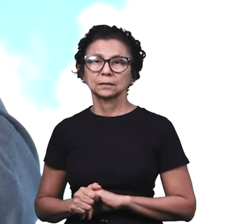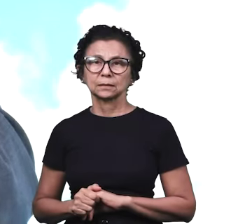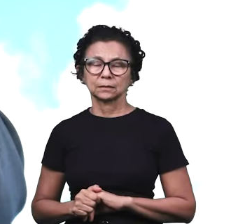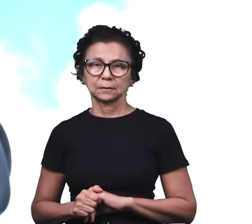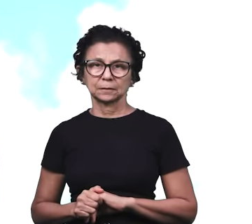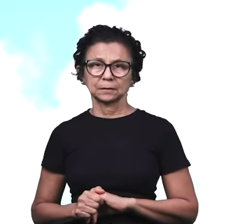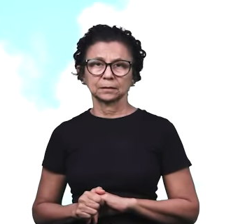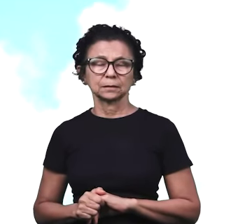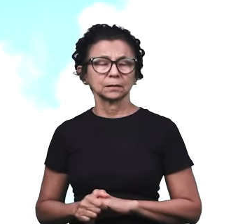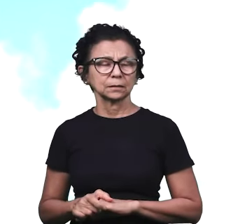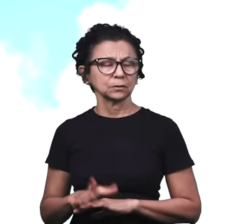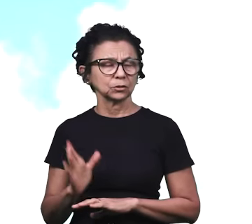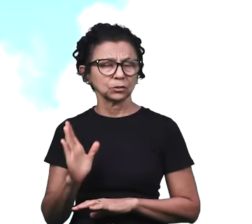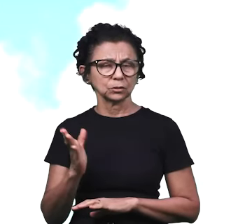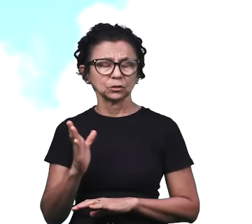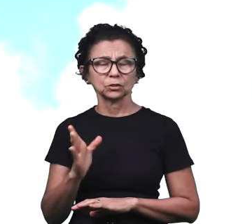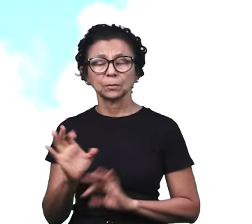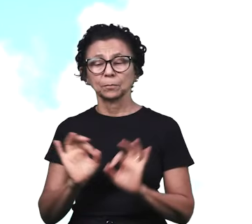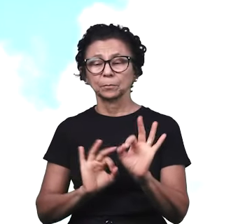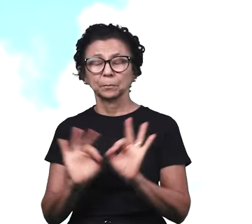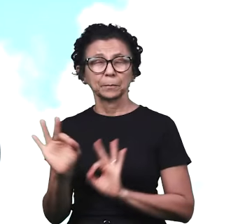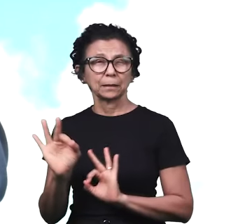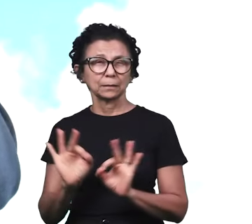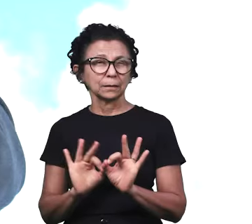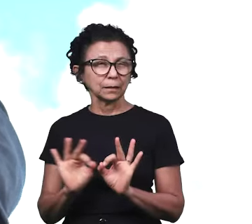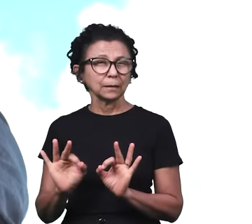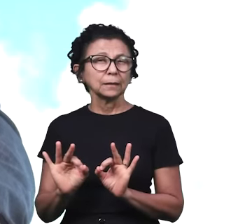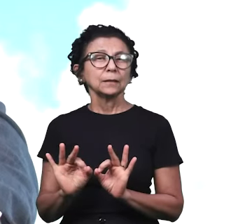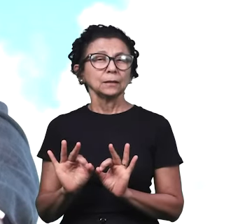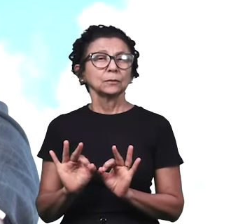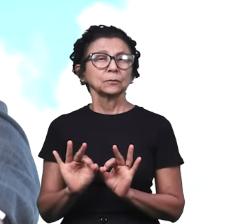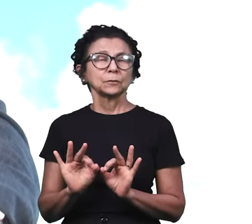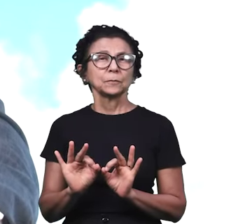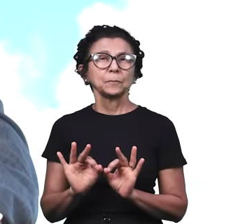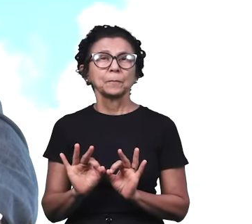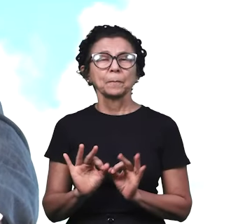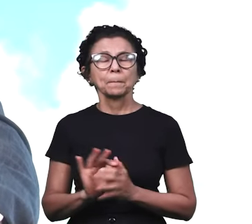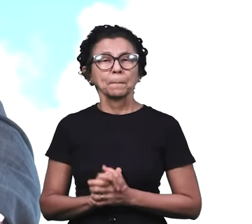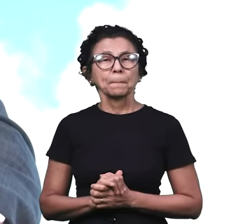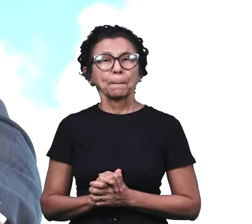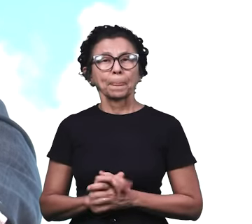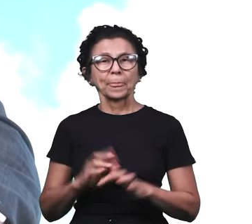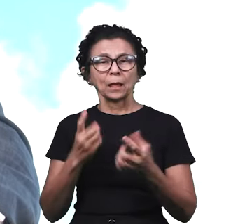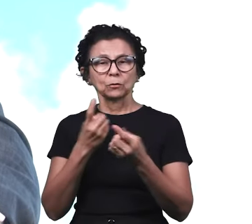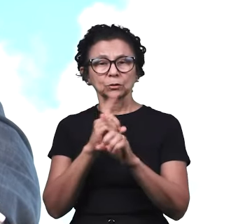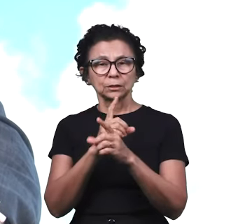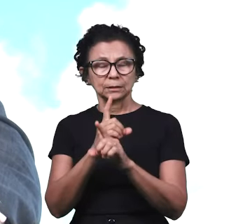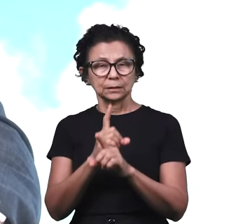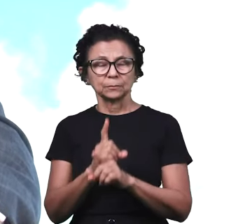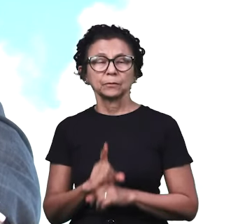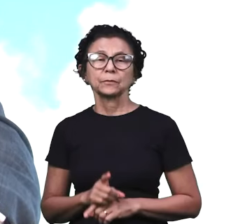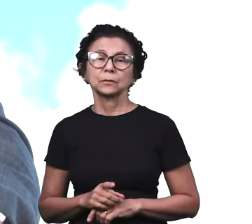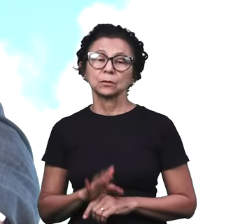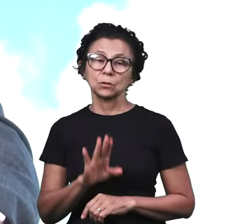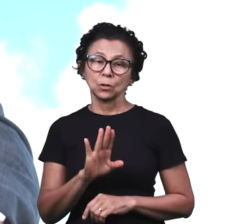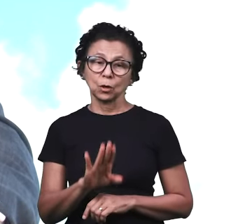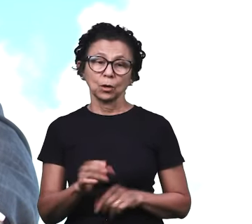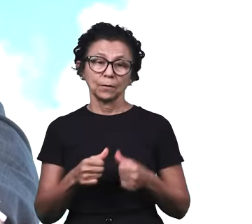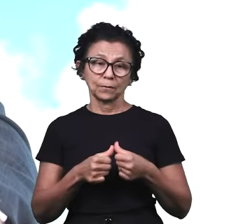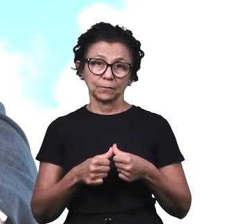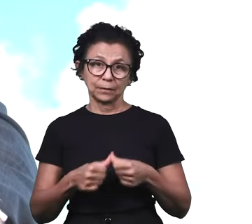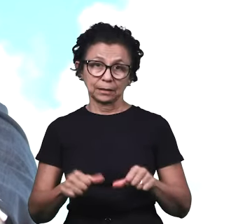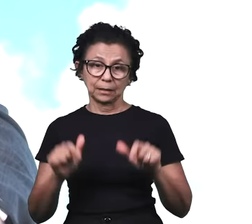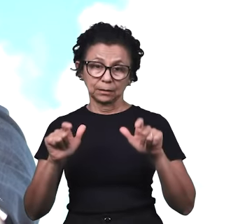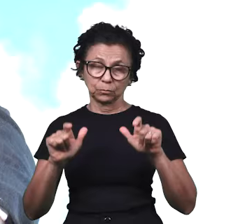prontos, eles estavam preparados. Então eles foram para a festa, o Senhor falou, permanecei em Jerusalém até que do alto seja revestido de